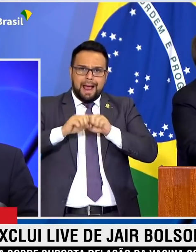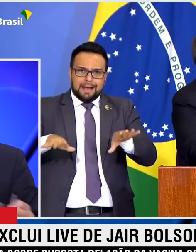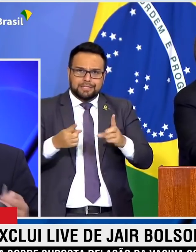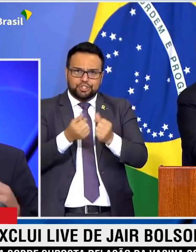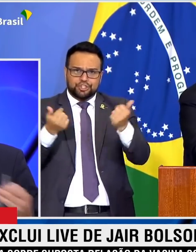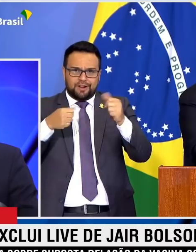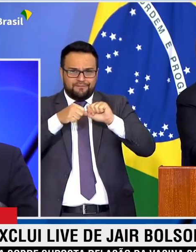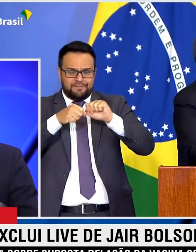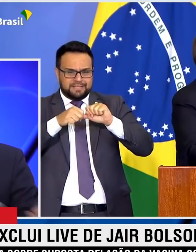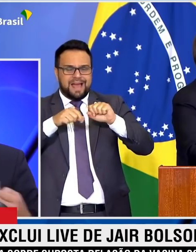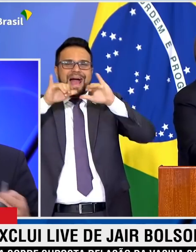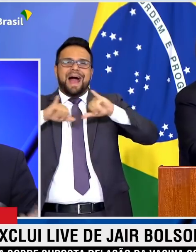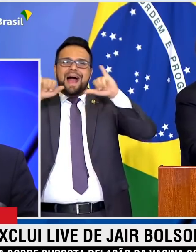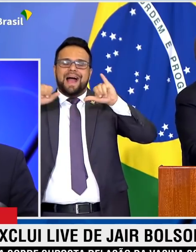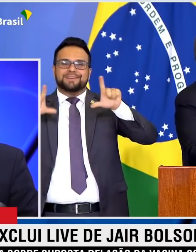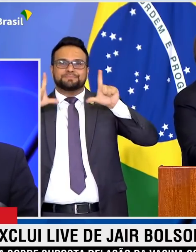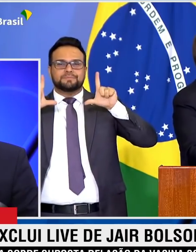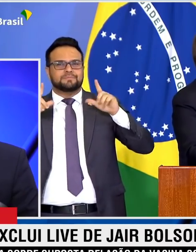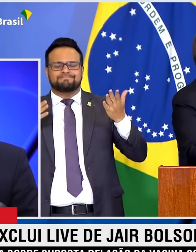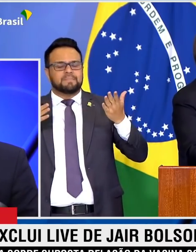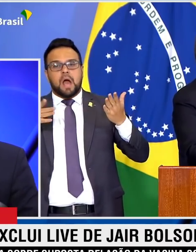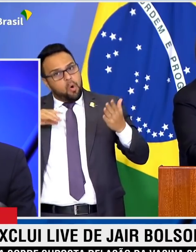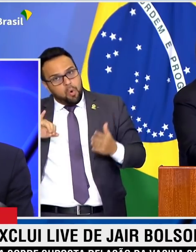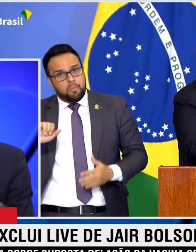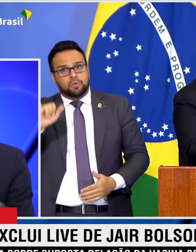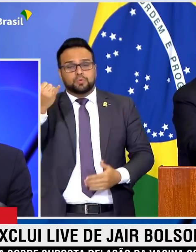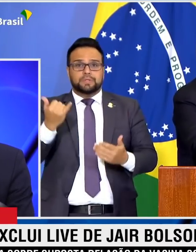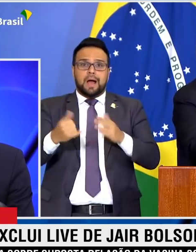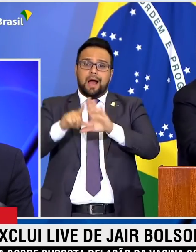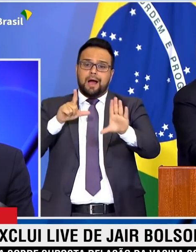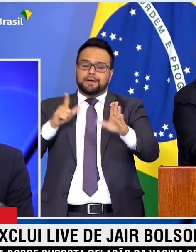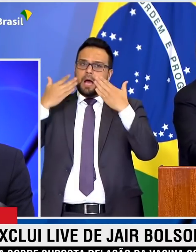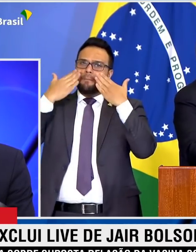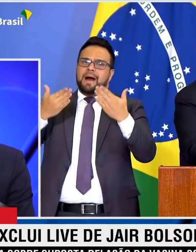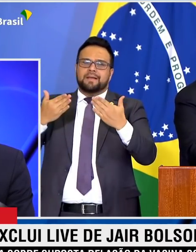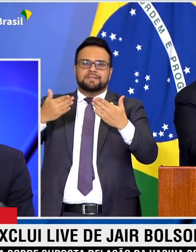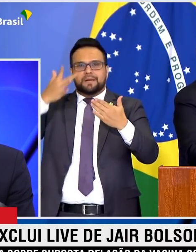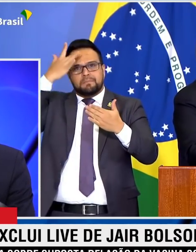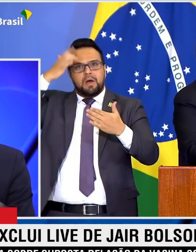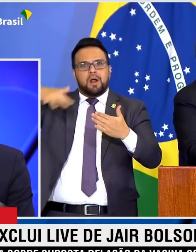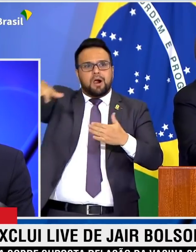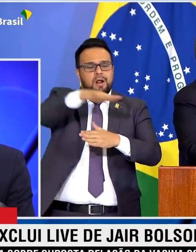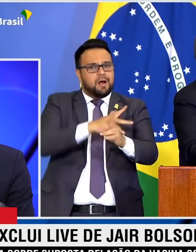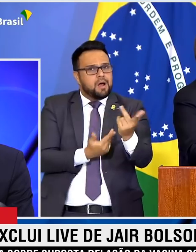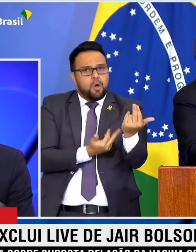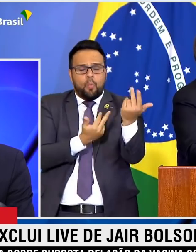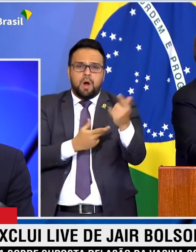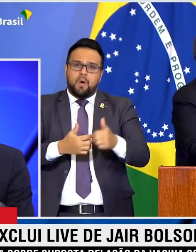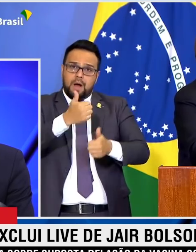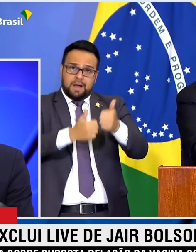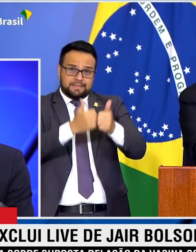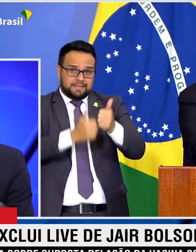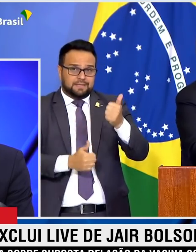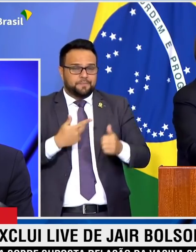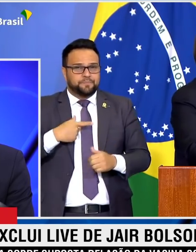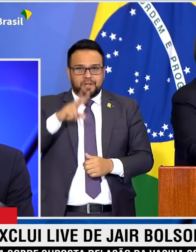e justamente fazer um parâmetro olha o que ele tá falando ou não e Paulo falarem e daí agir também é essa questão de